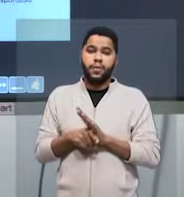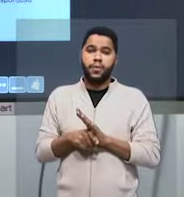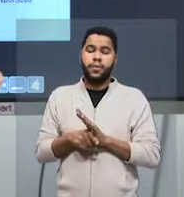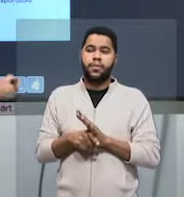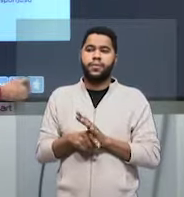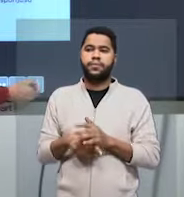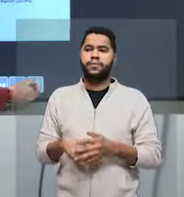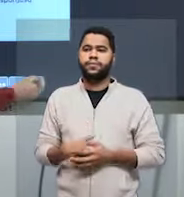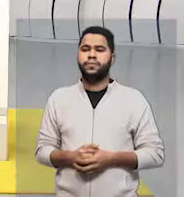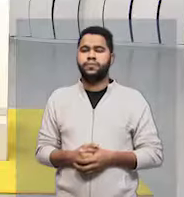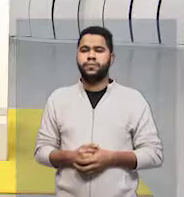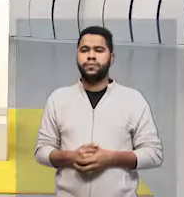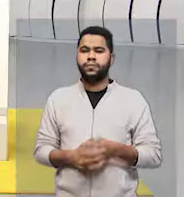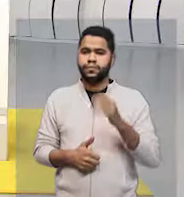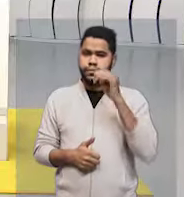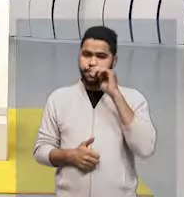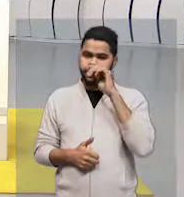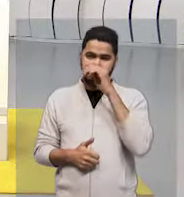do pênis.